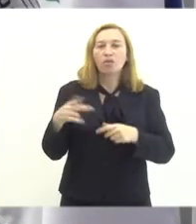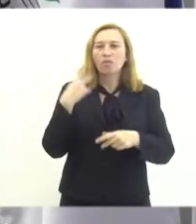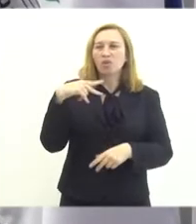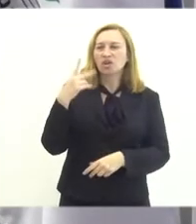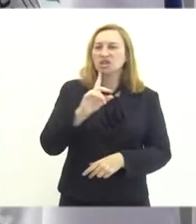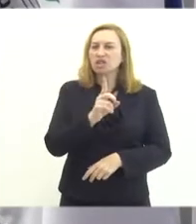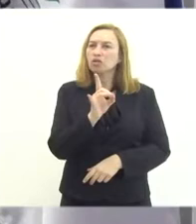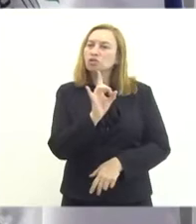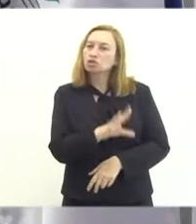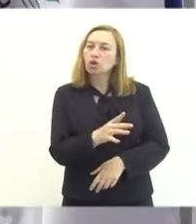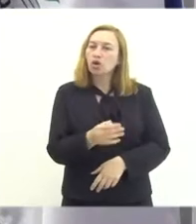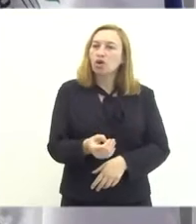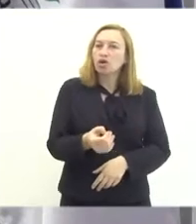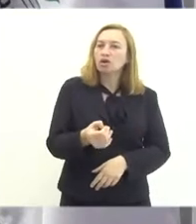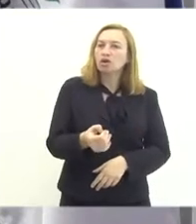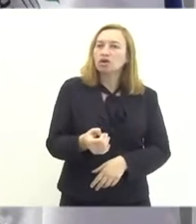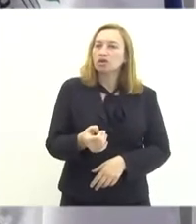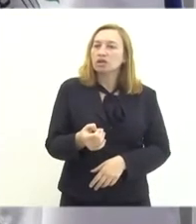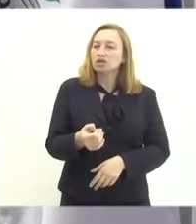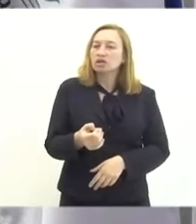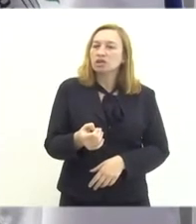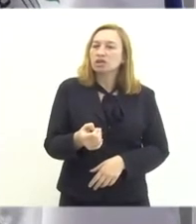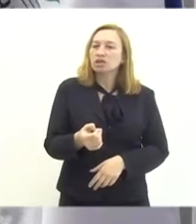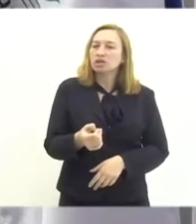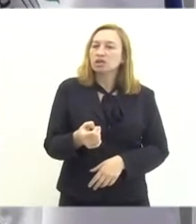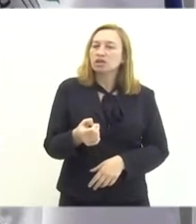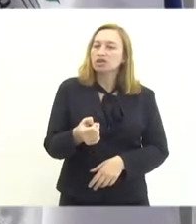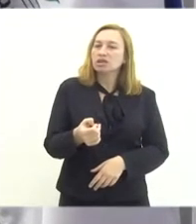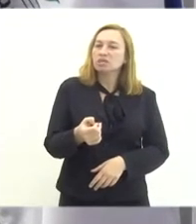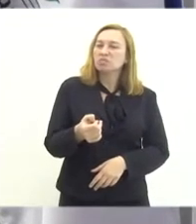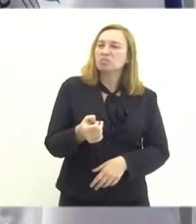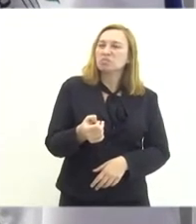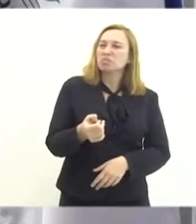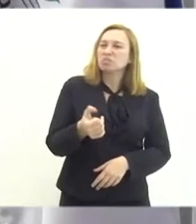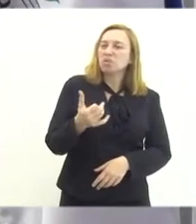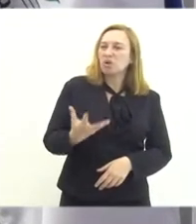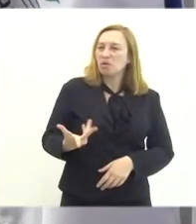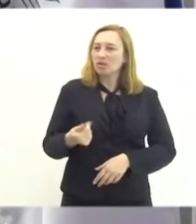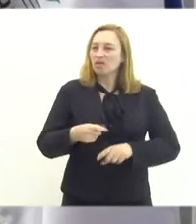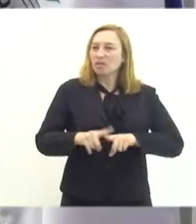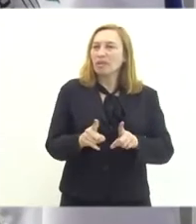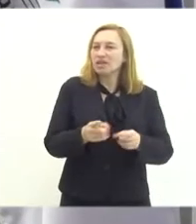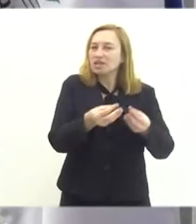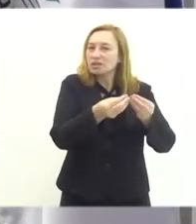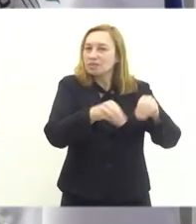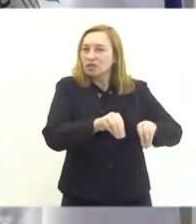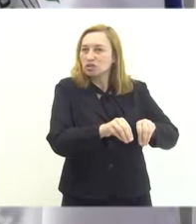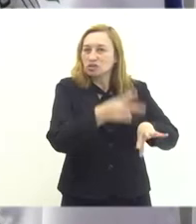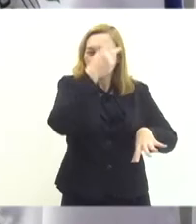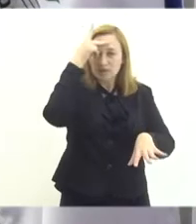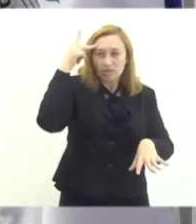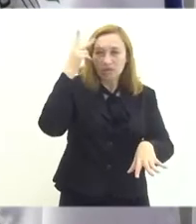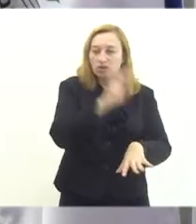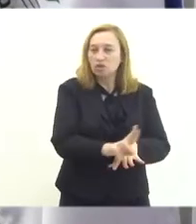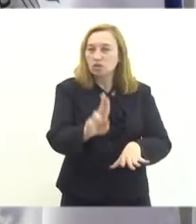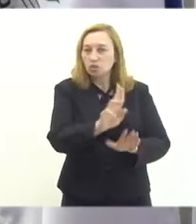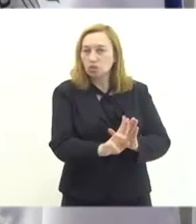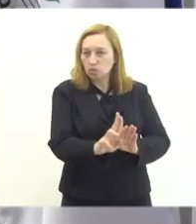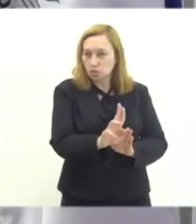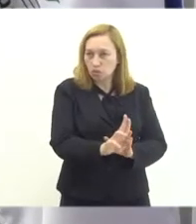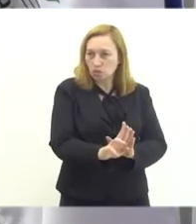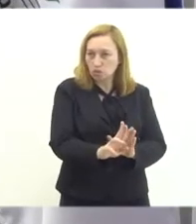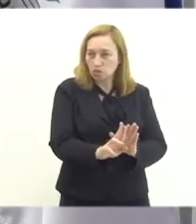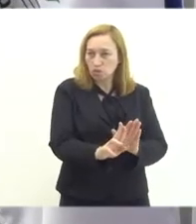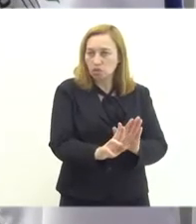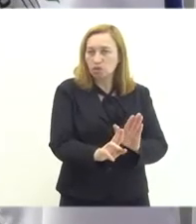não só pouco eficazes mas que também acaba gerando mais danos e para as pessoas que fazem uso problemático